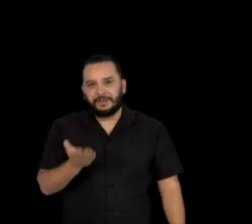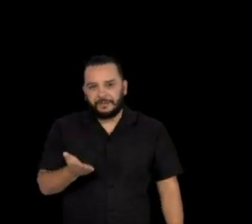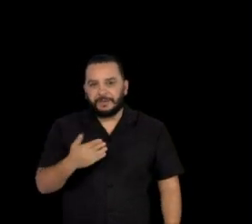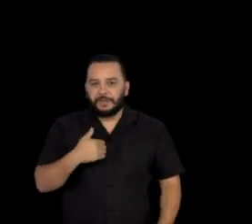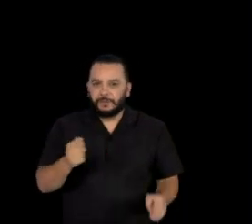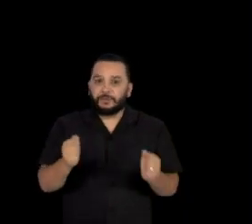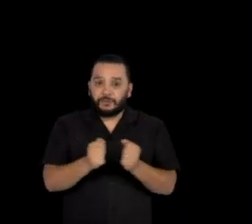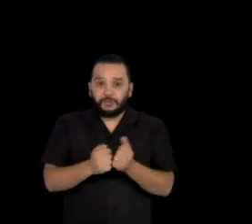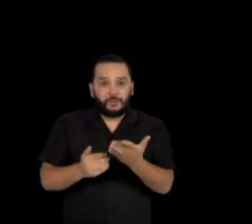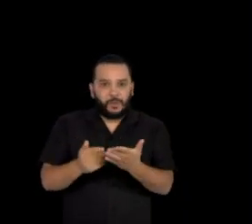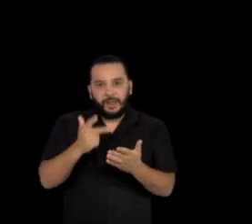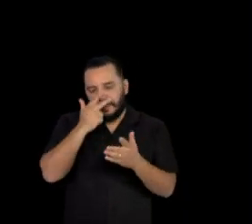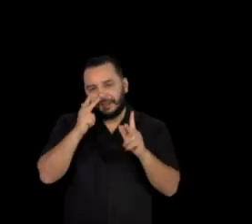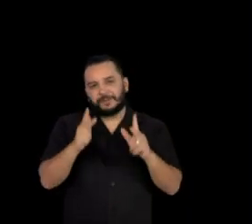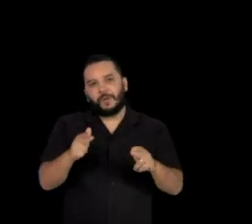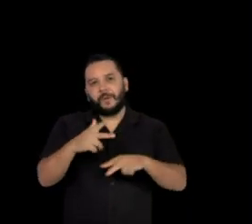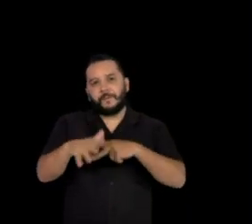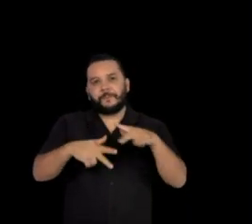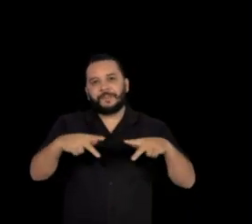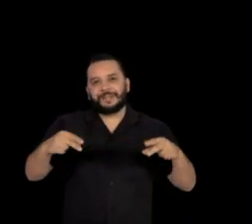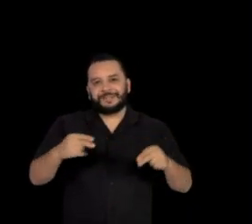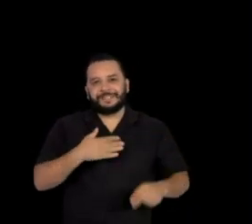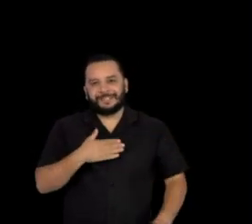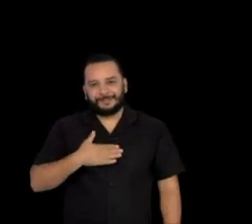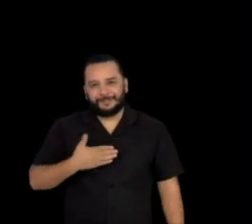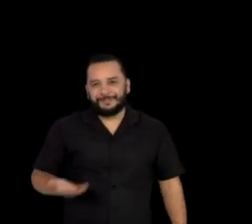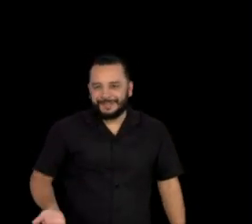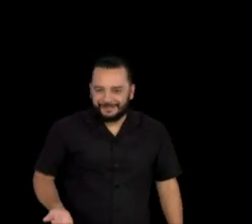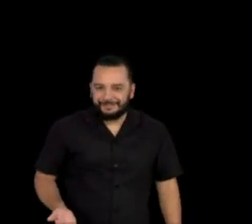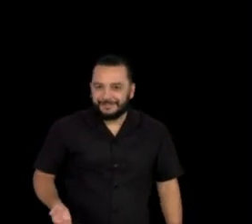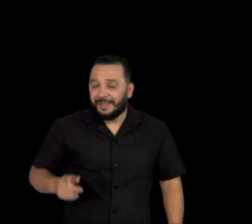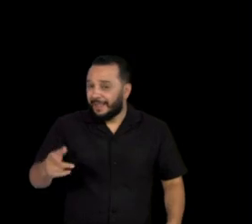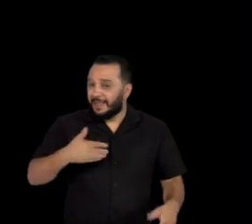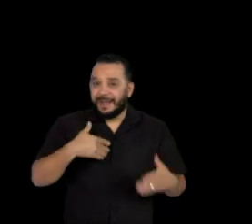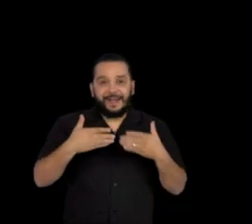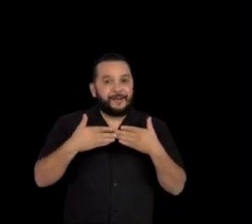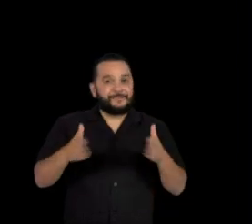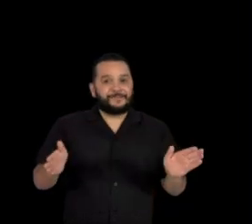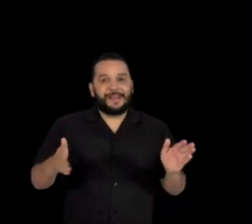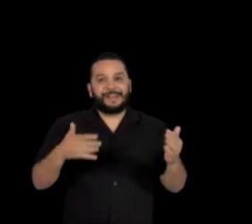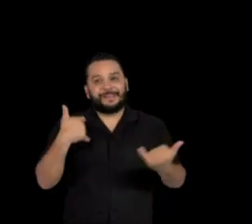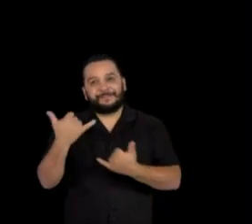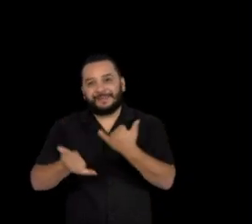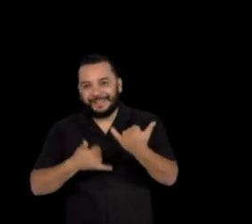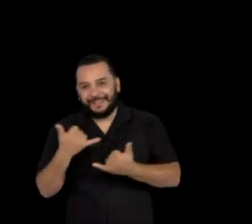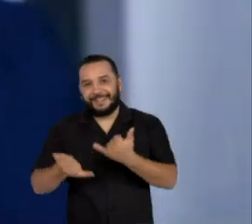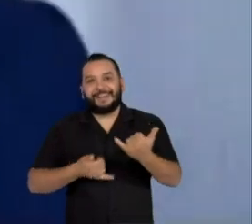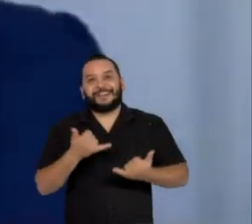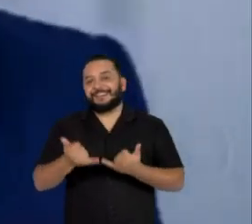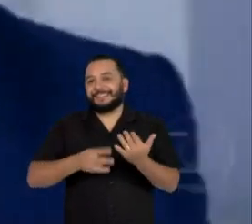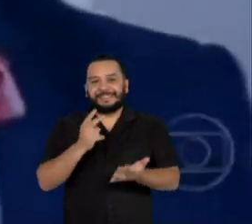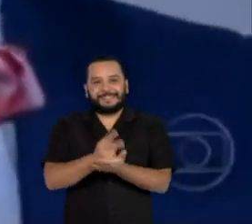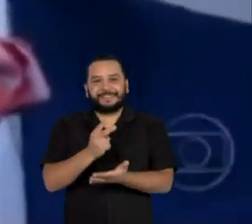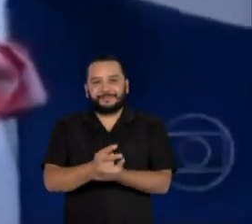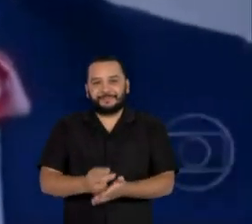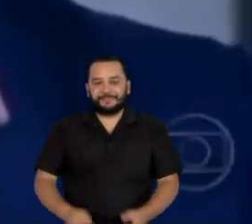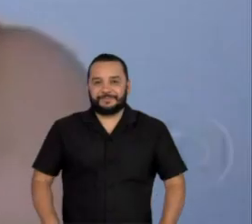com ela foi um presente, né? E ela sempre aberta e disposta a brincar e a jogar.